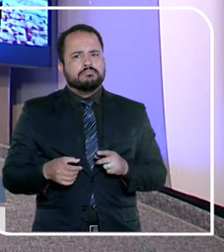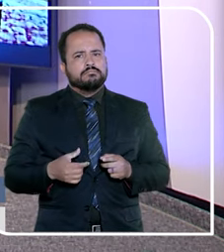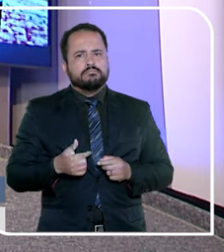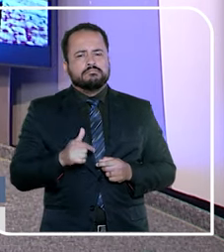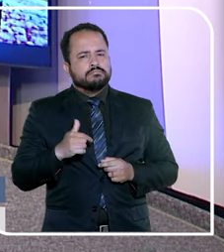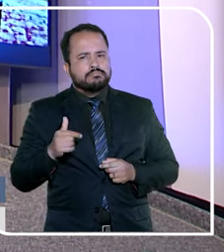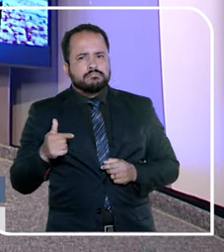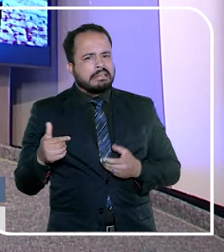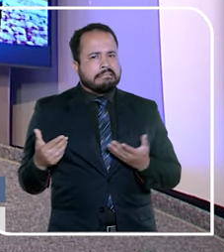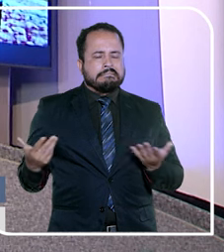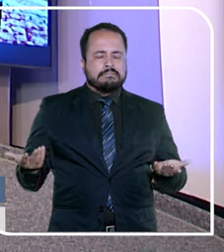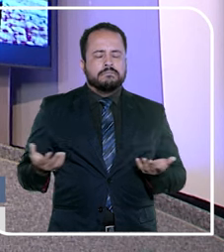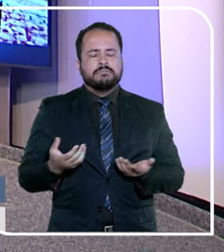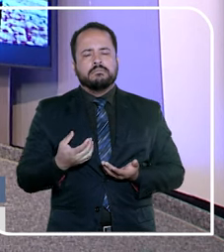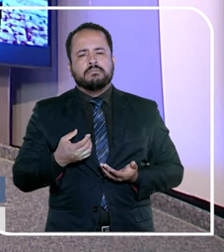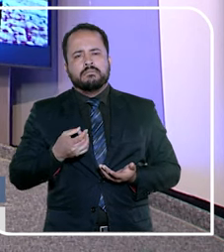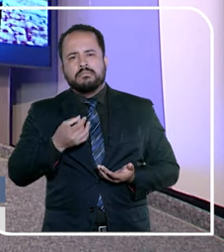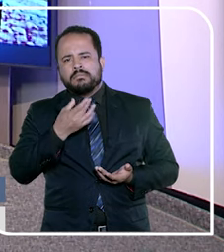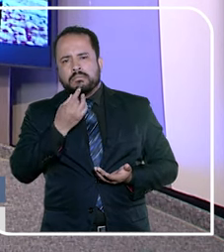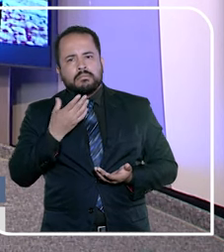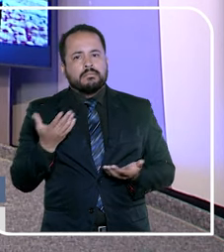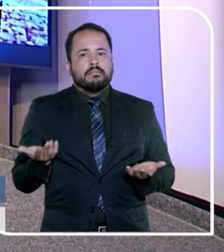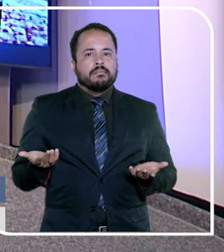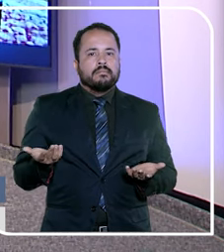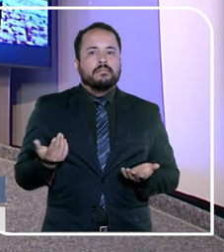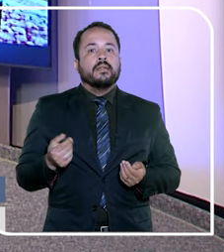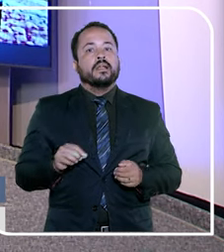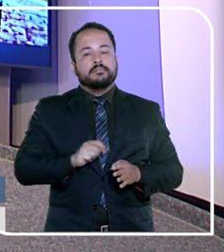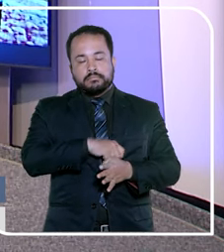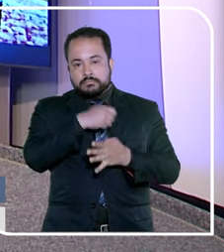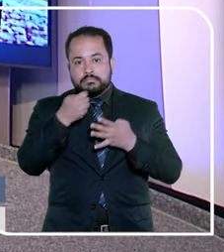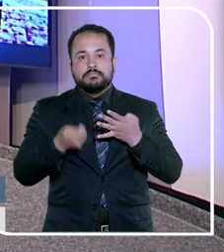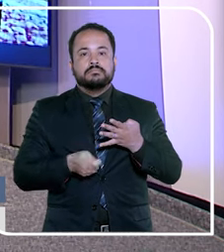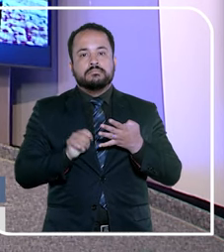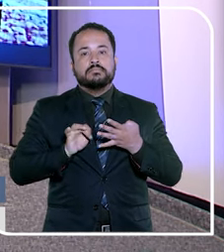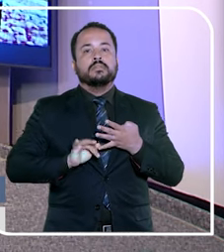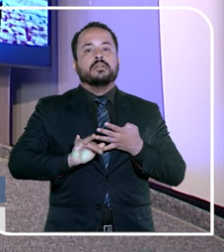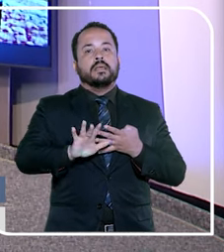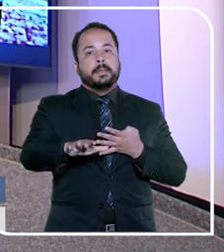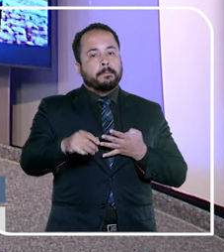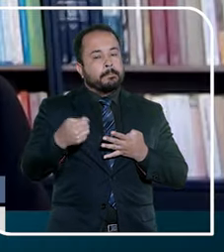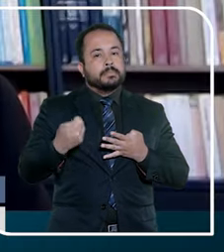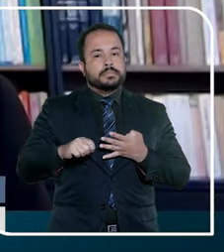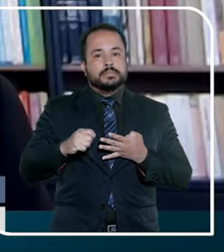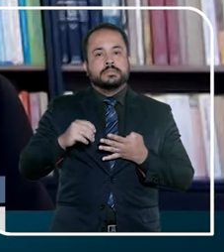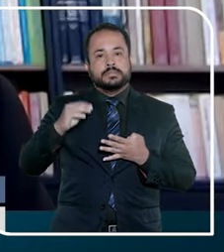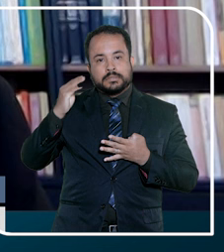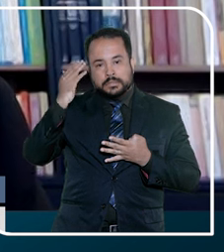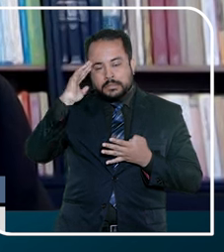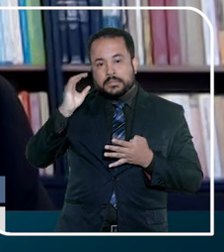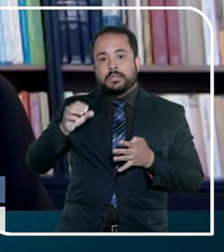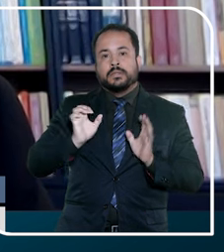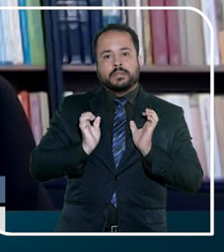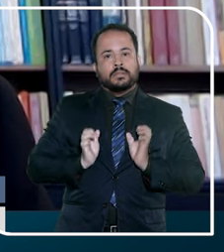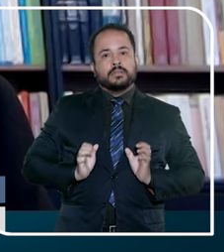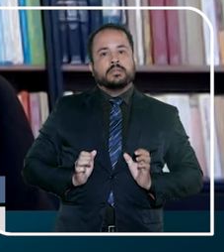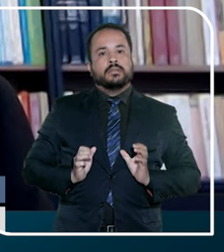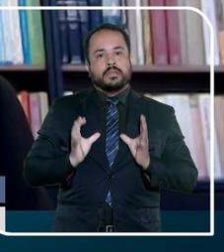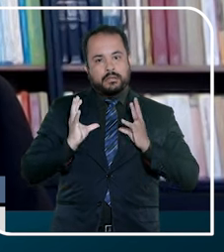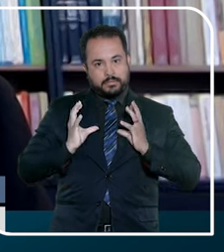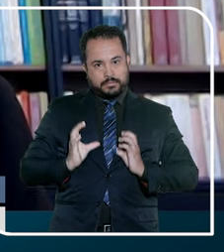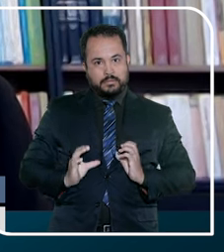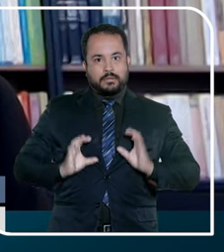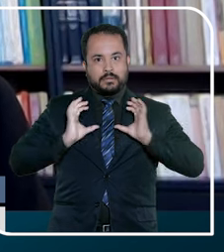provavelmente eh a jurisprudência Deva reconhecer a a bagatela sempre que o valor do